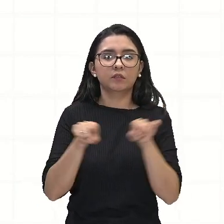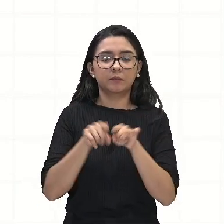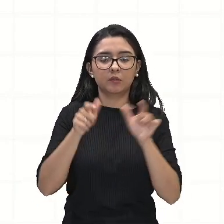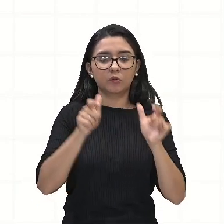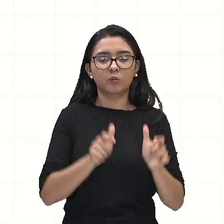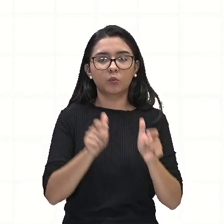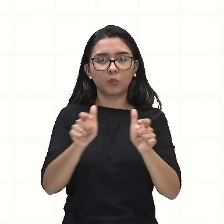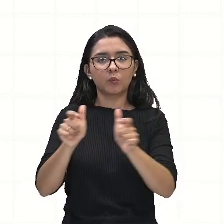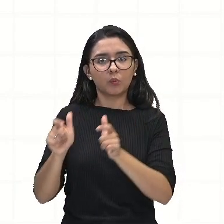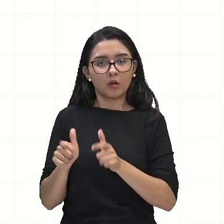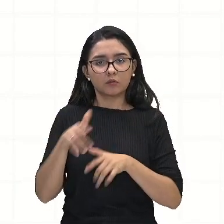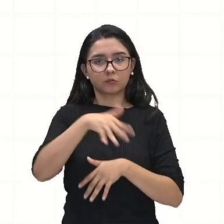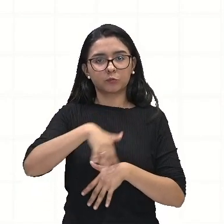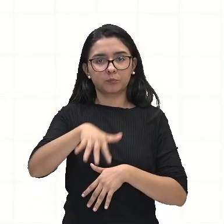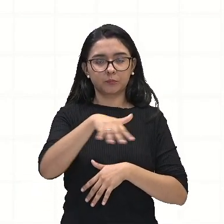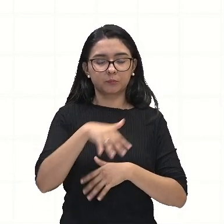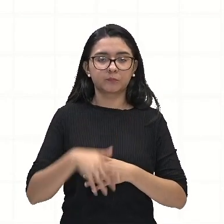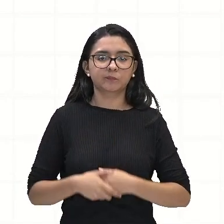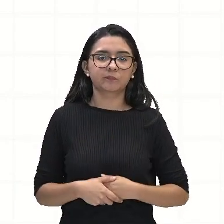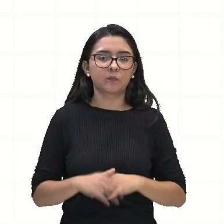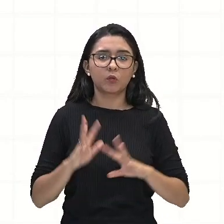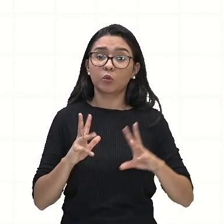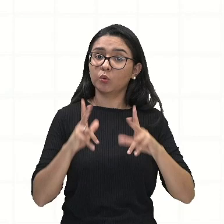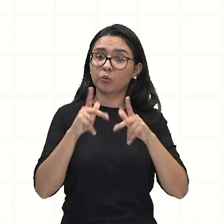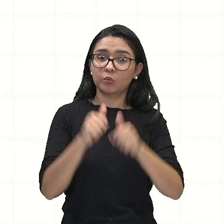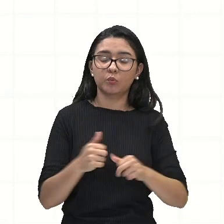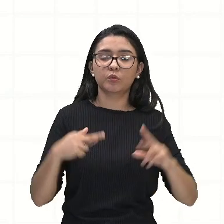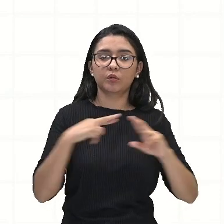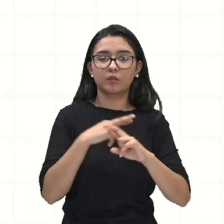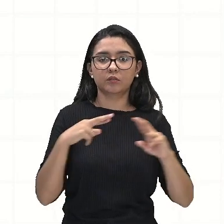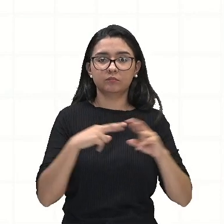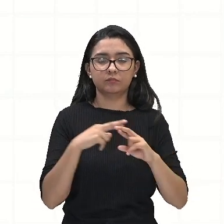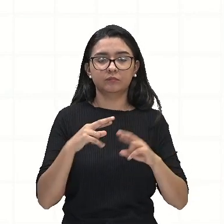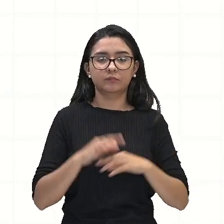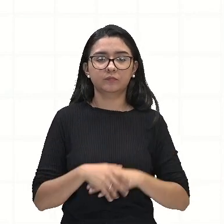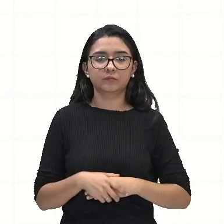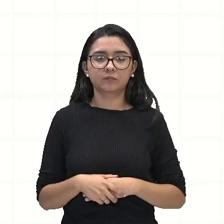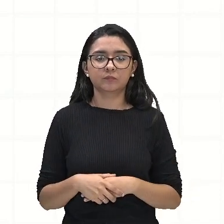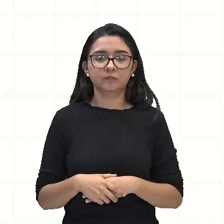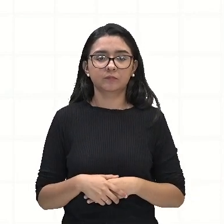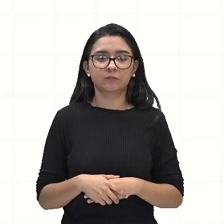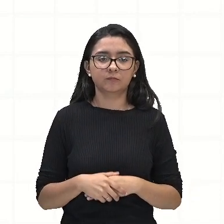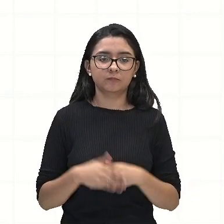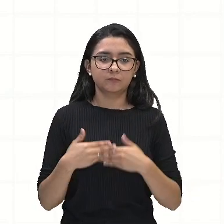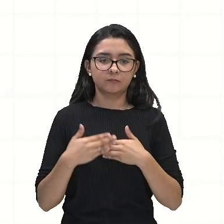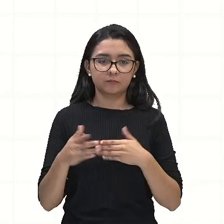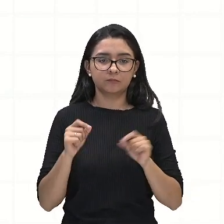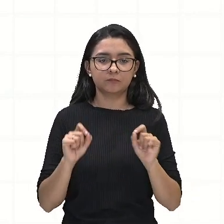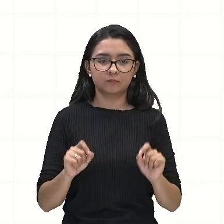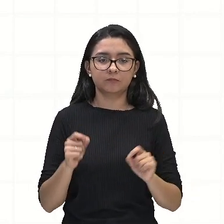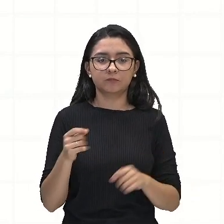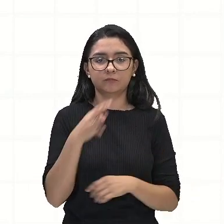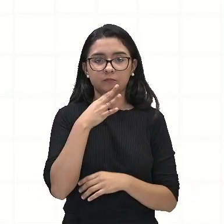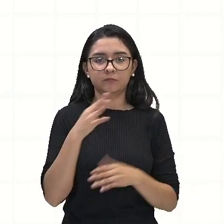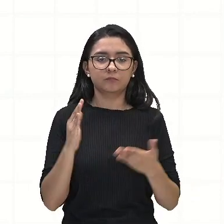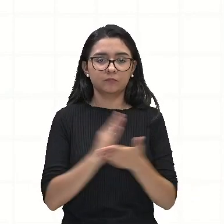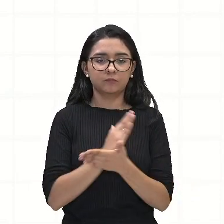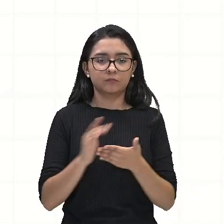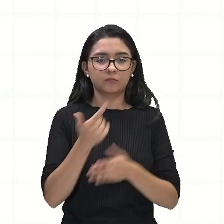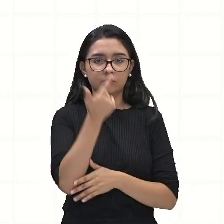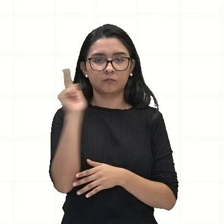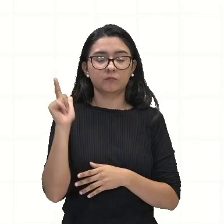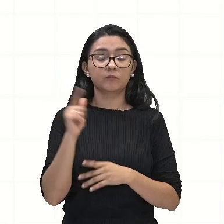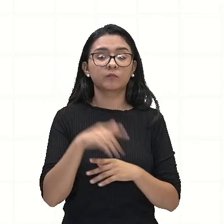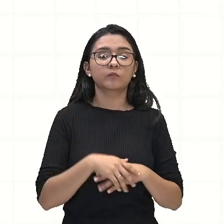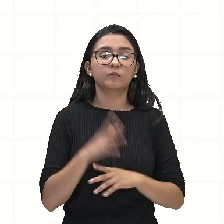a noção de espaço. Então, tudo está relacionado. Vamos conhecer outros